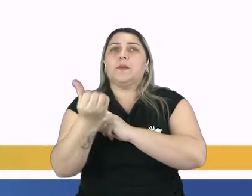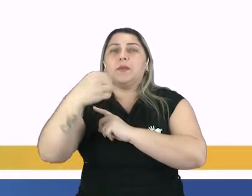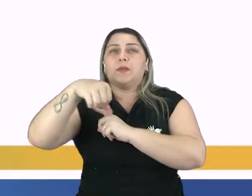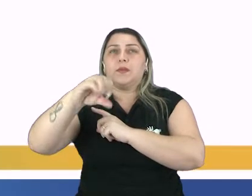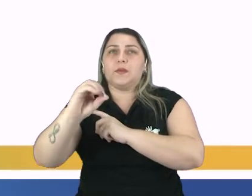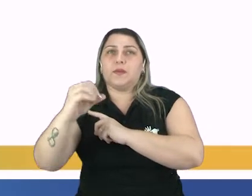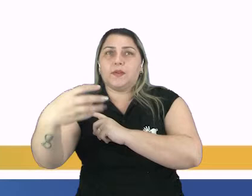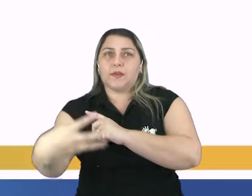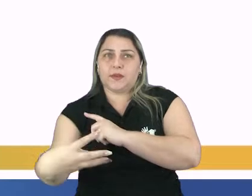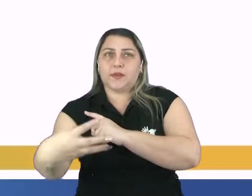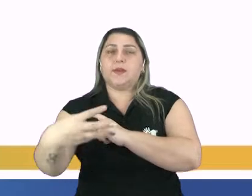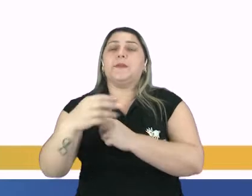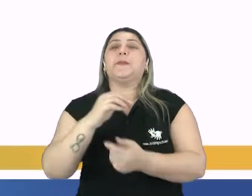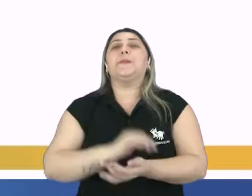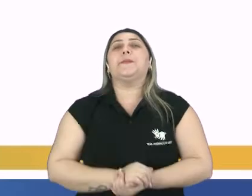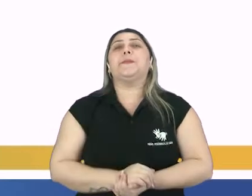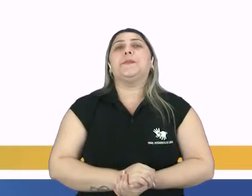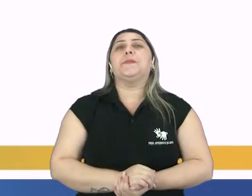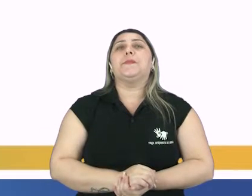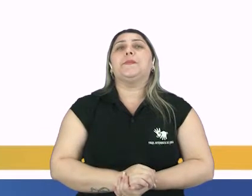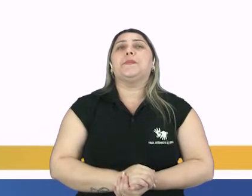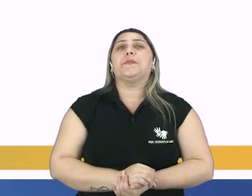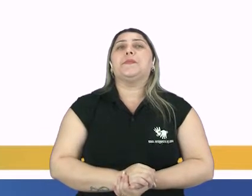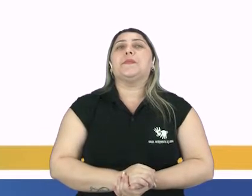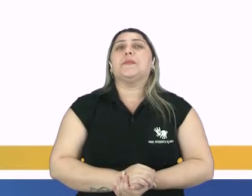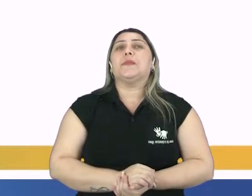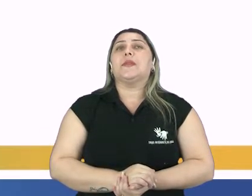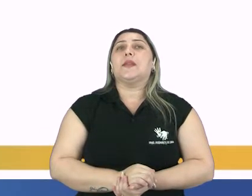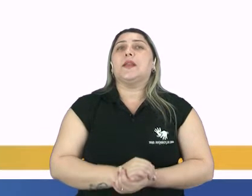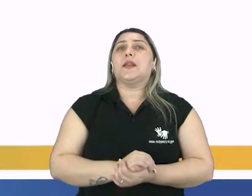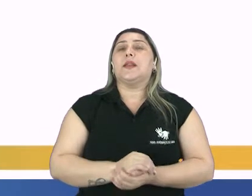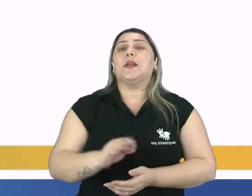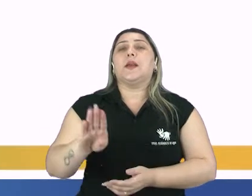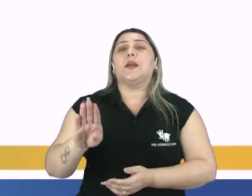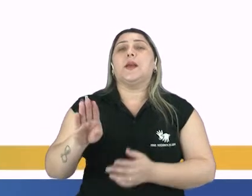Para situar um pouquinho melhor vocês, esse Bolívia Syndicate foi